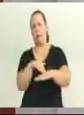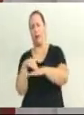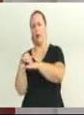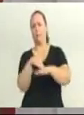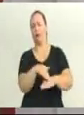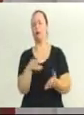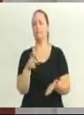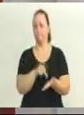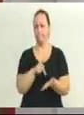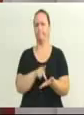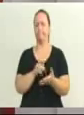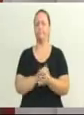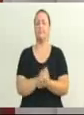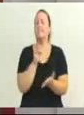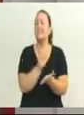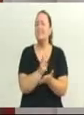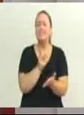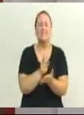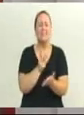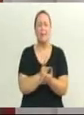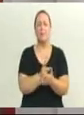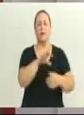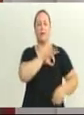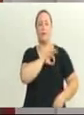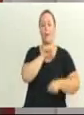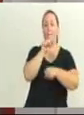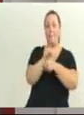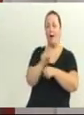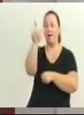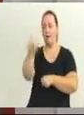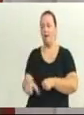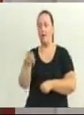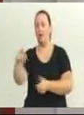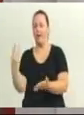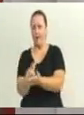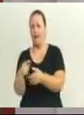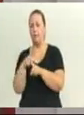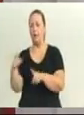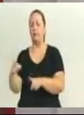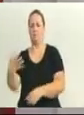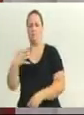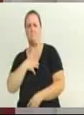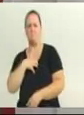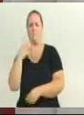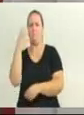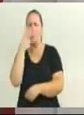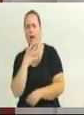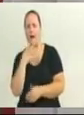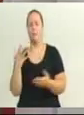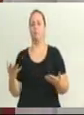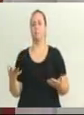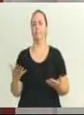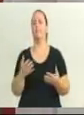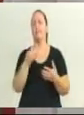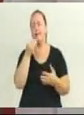mundo que é abordado fica brabo, fica chateado, fica... Até acho que pode haver excesso, sim, por um ou outro